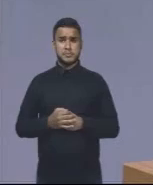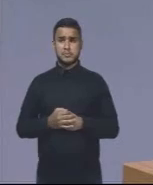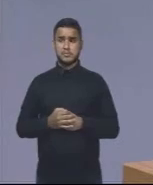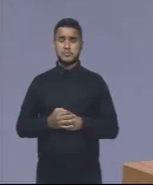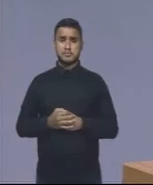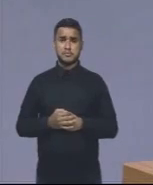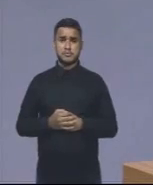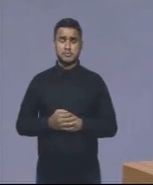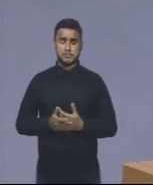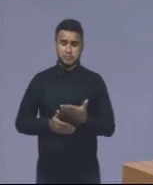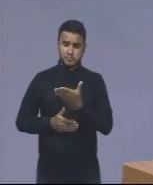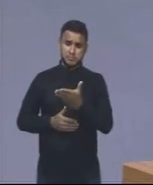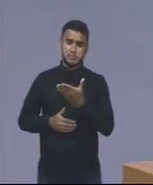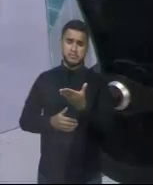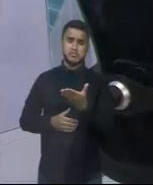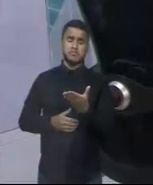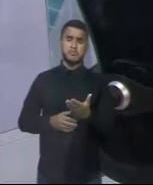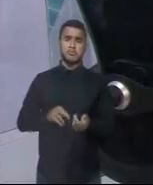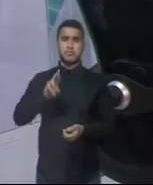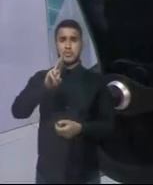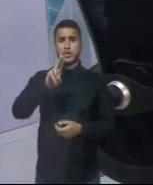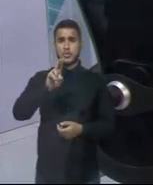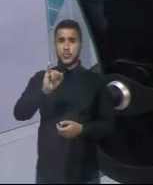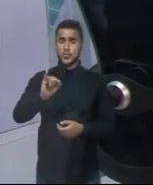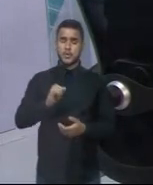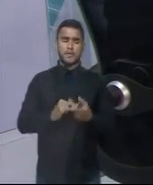do professor Rui antes do programa,